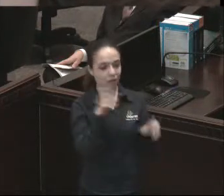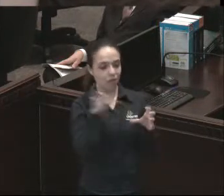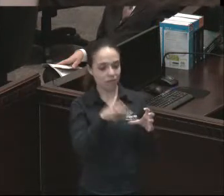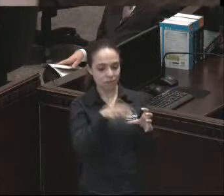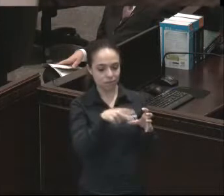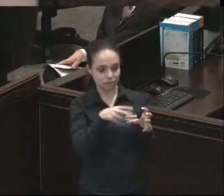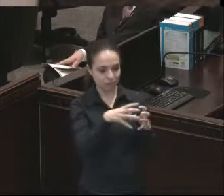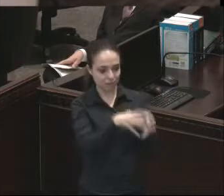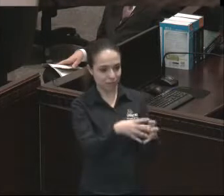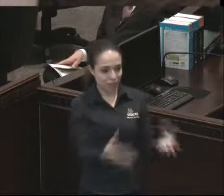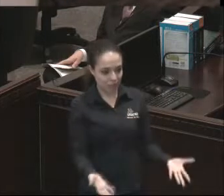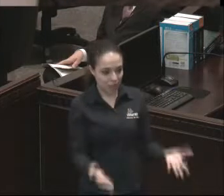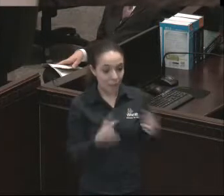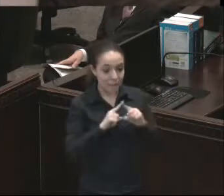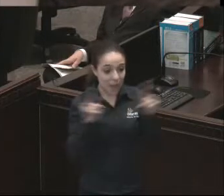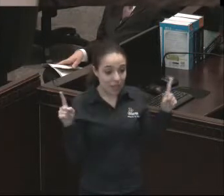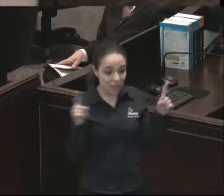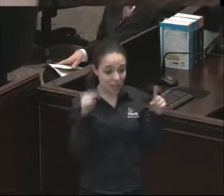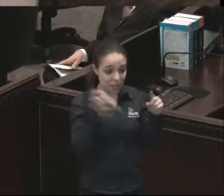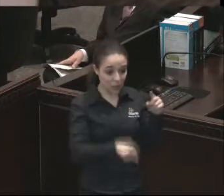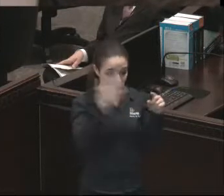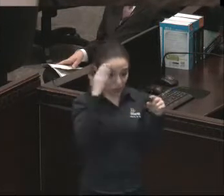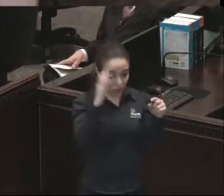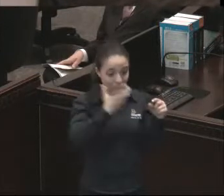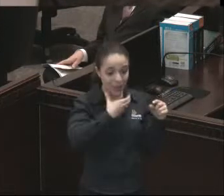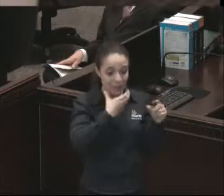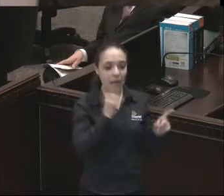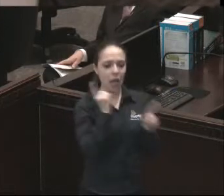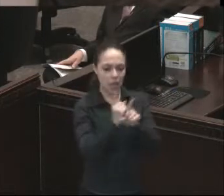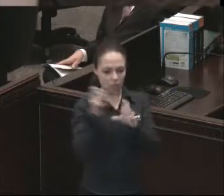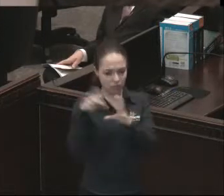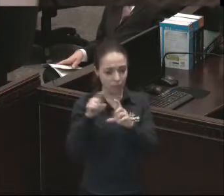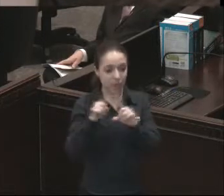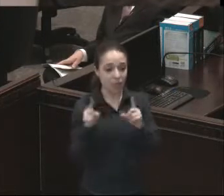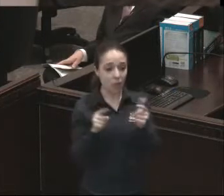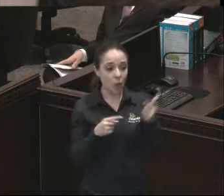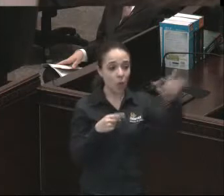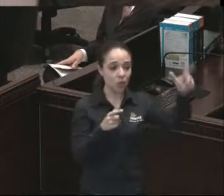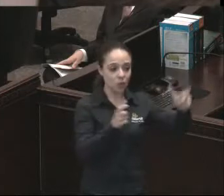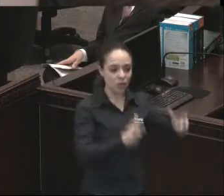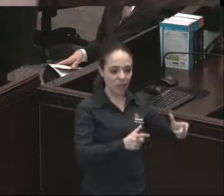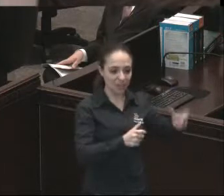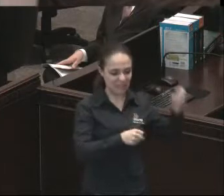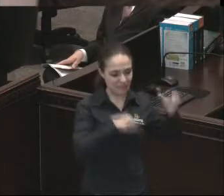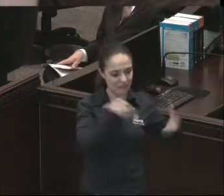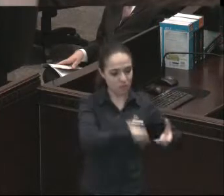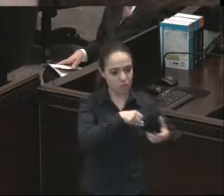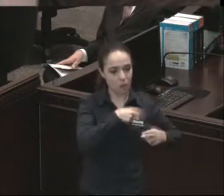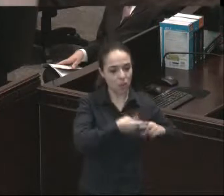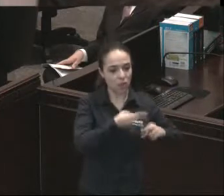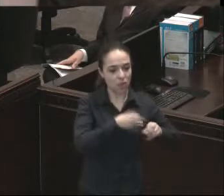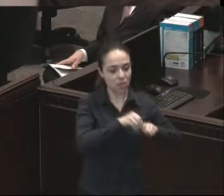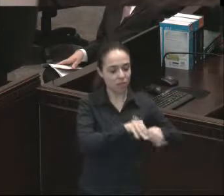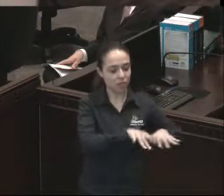seja a maçã encontrada no mercado de Curitiba, mas que ela não seja proveniente de Curitiba. Então, esse eu não tenho esse dado. Mas o